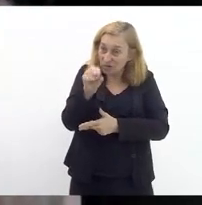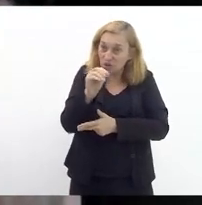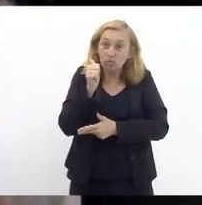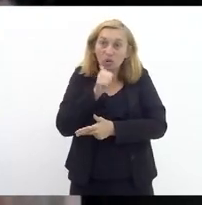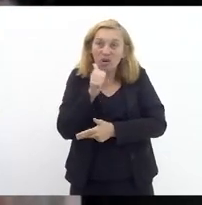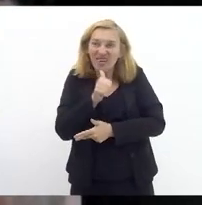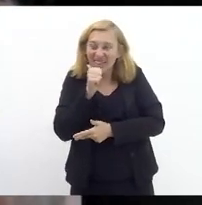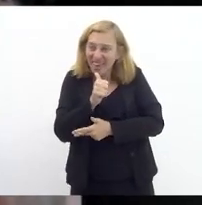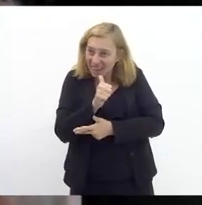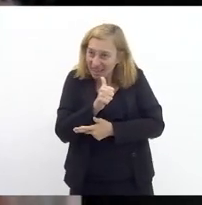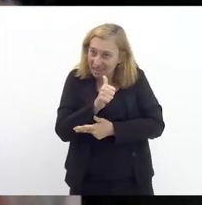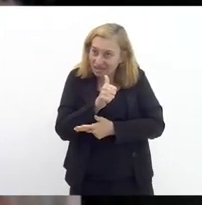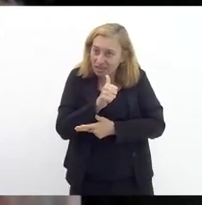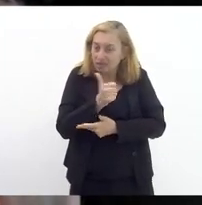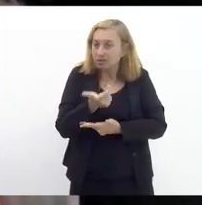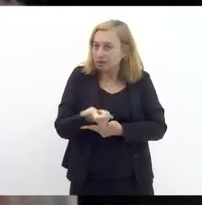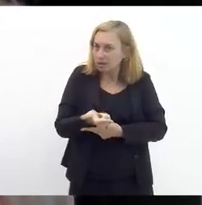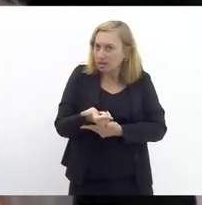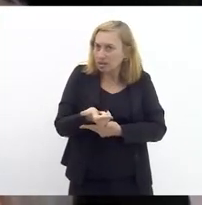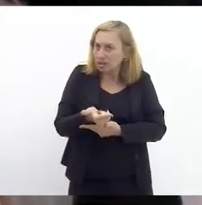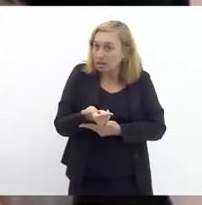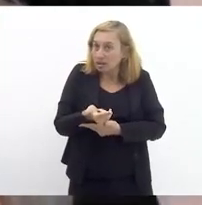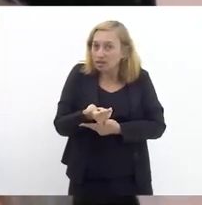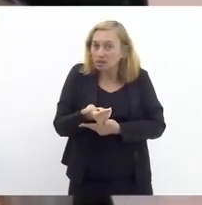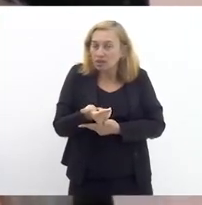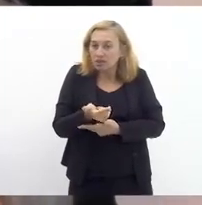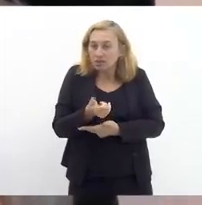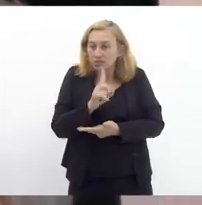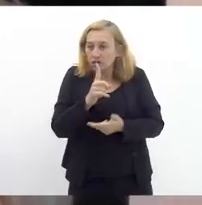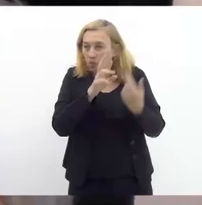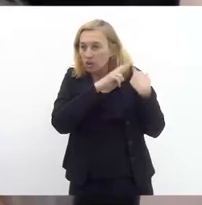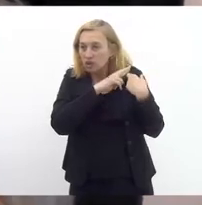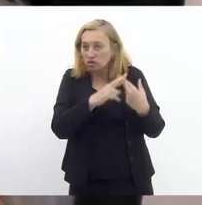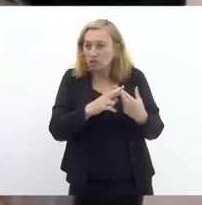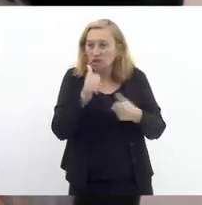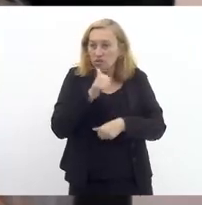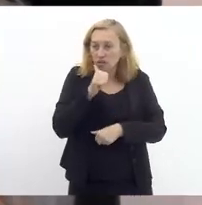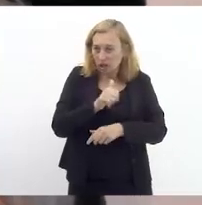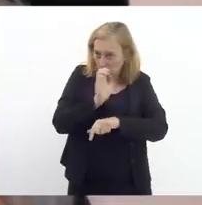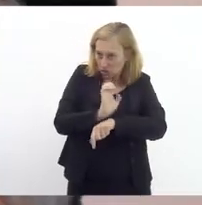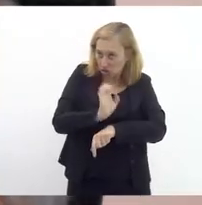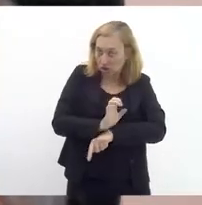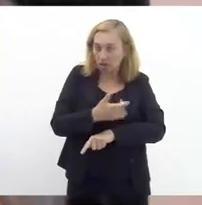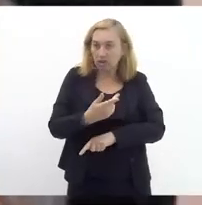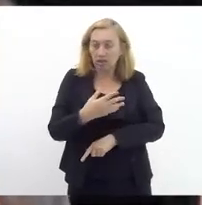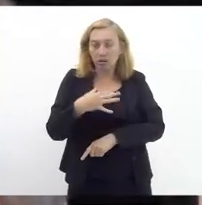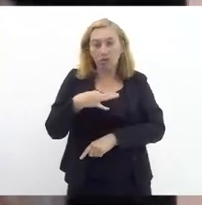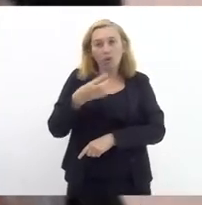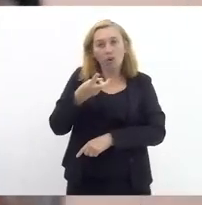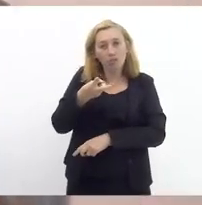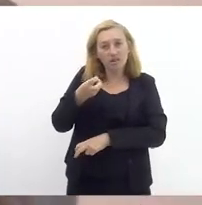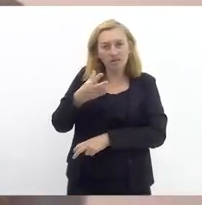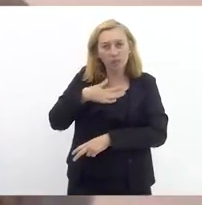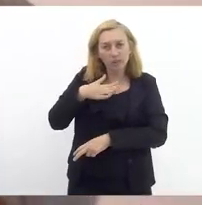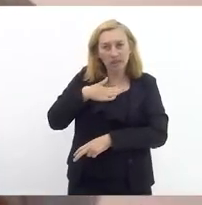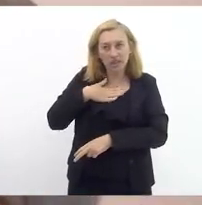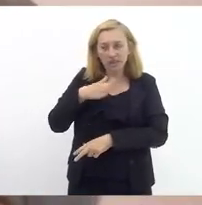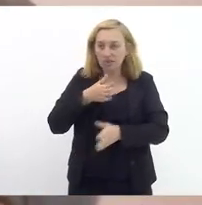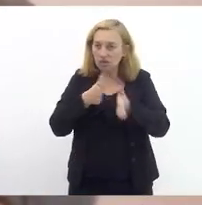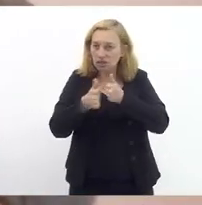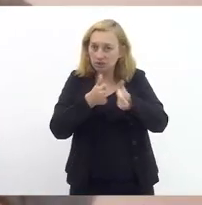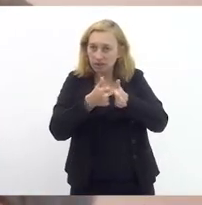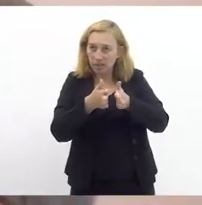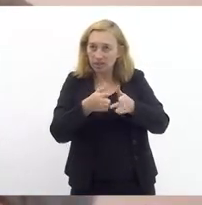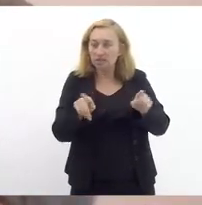é extremamente estarrecedor e desrespeitoso com as mulheres do Estado. Então, fica aqui a minha observação quanto à